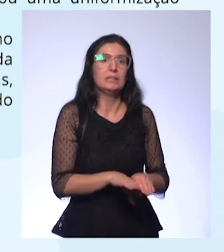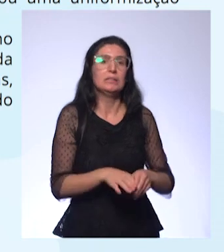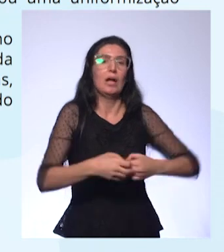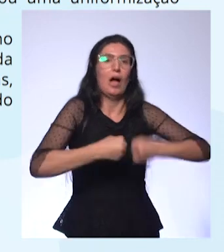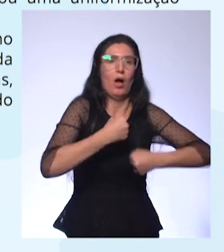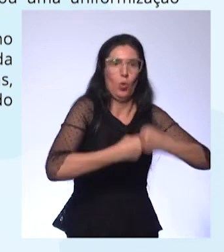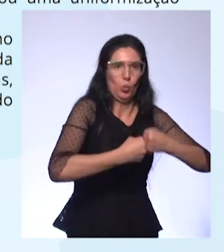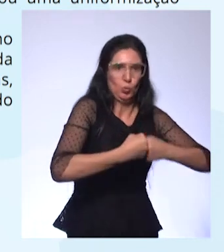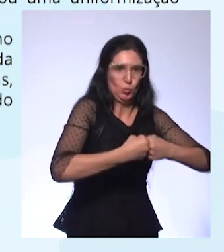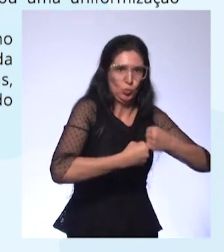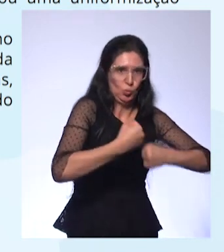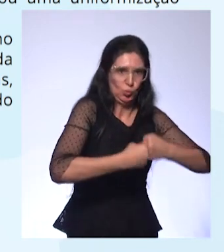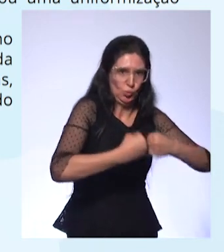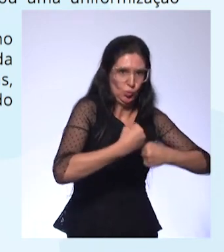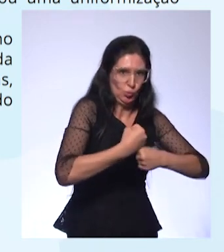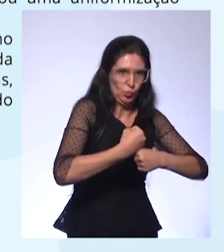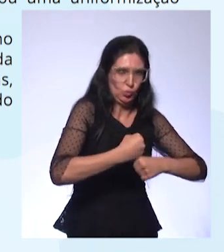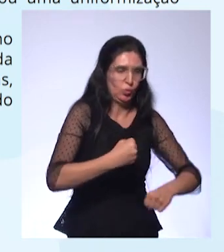E o